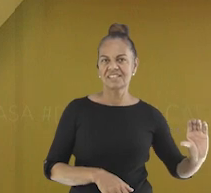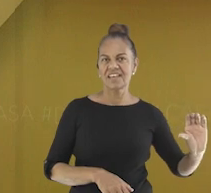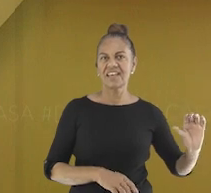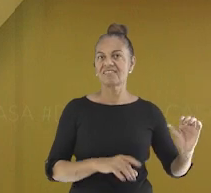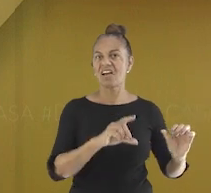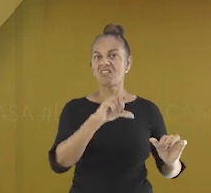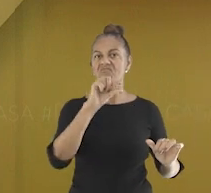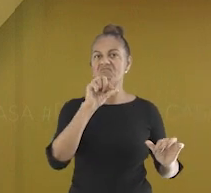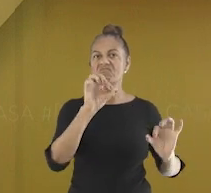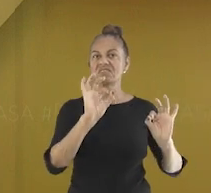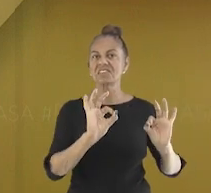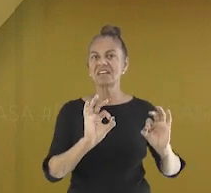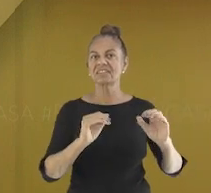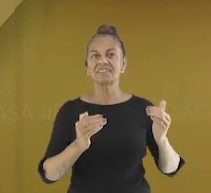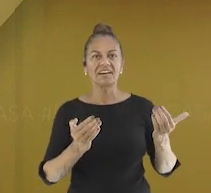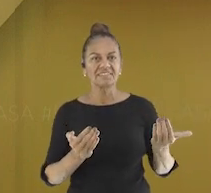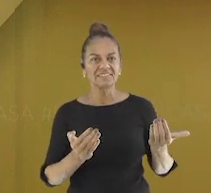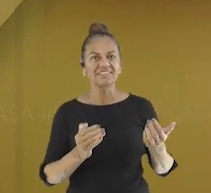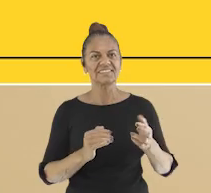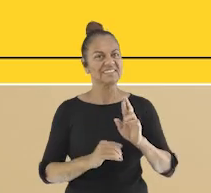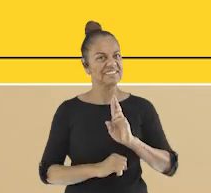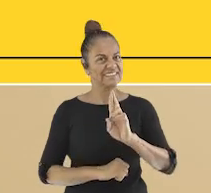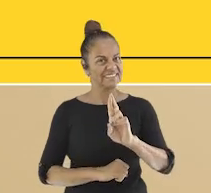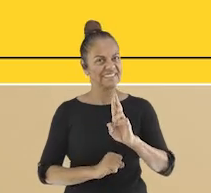pretérito. Tempo para vocês pensarem.